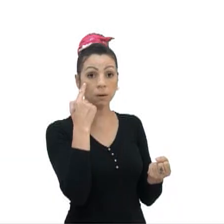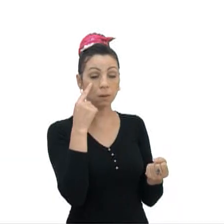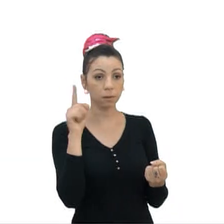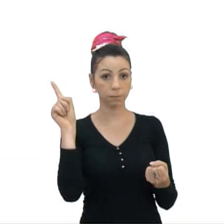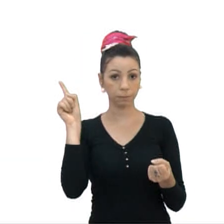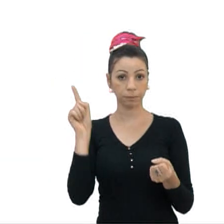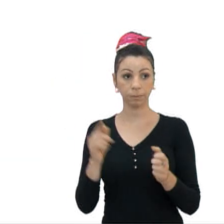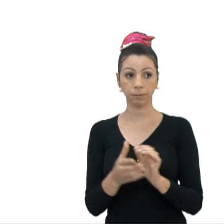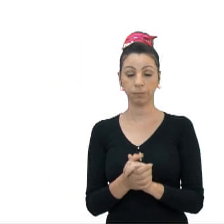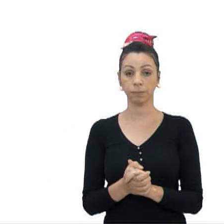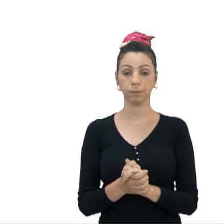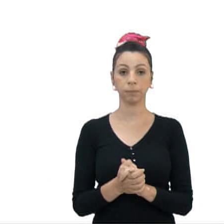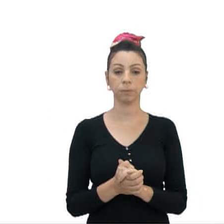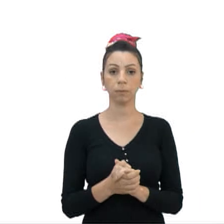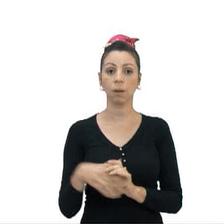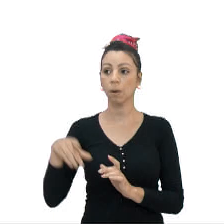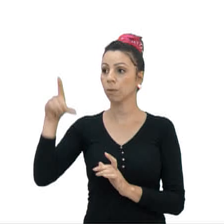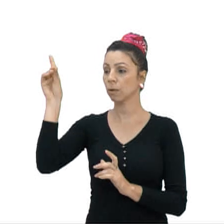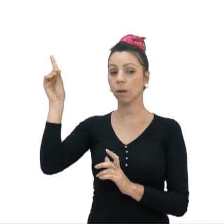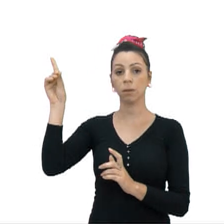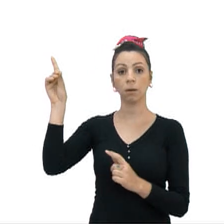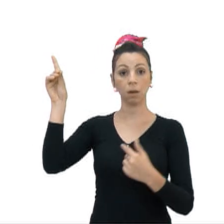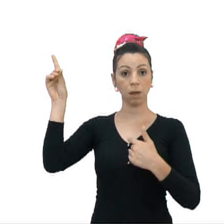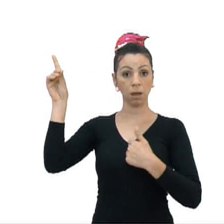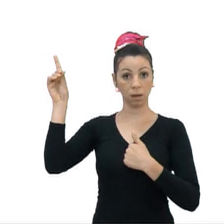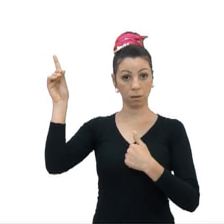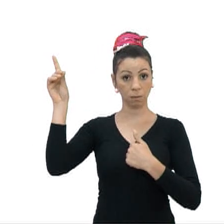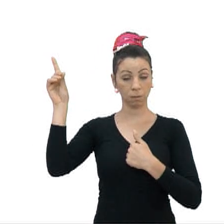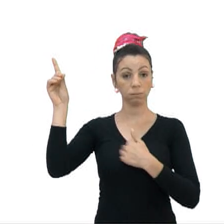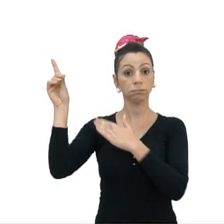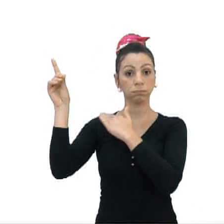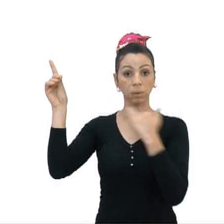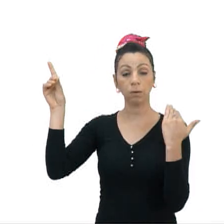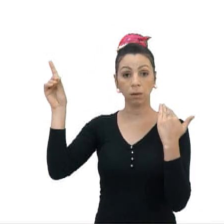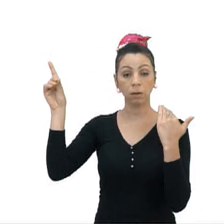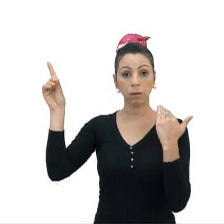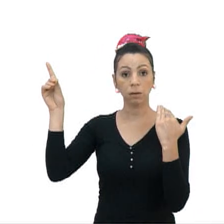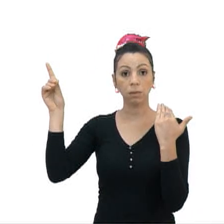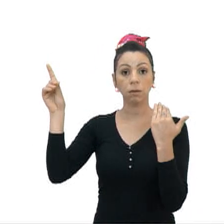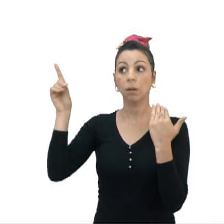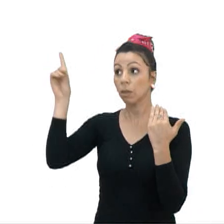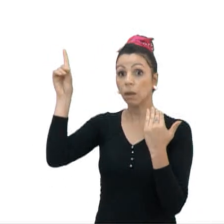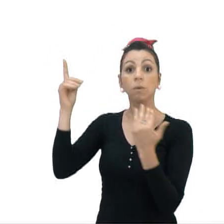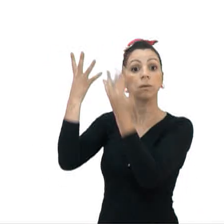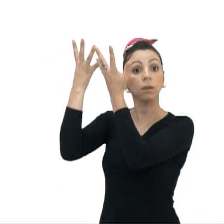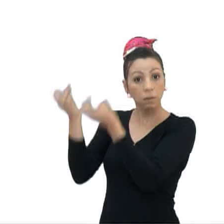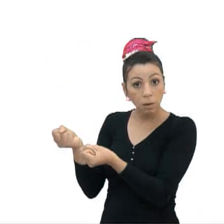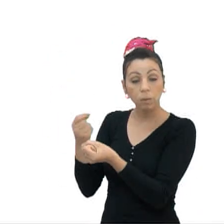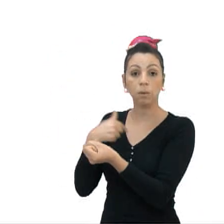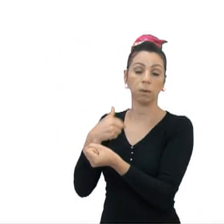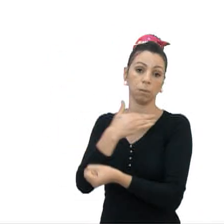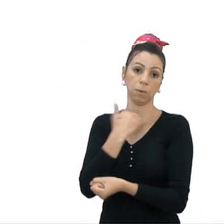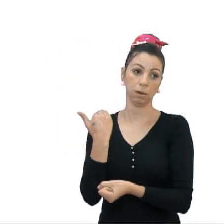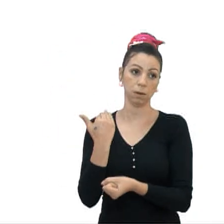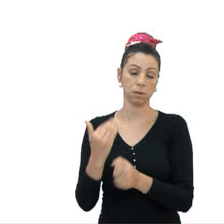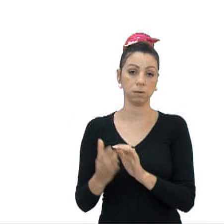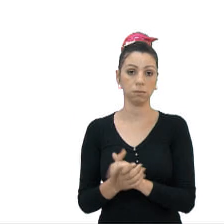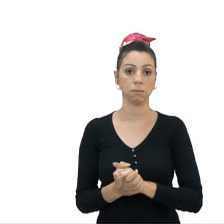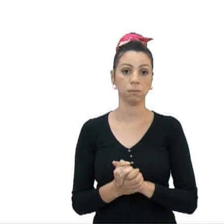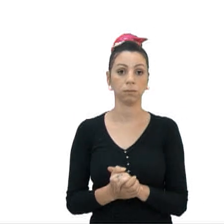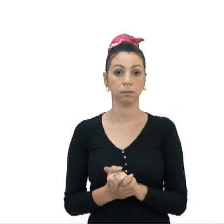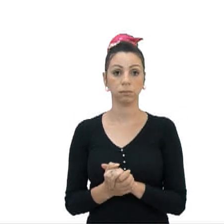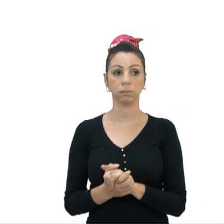só. Então, permitiu Deus que eu morresse. Coloquei ali o primeiro verso já mudando a ideia,